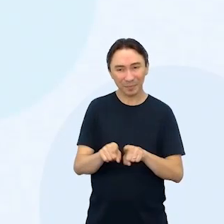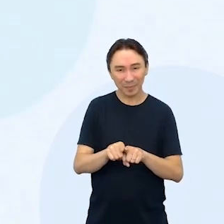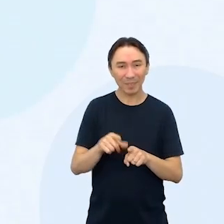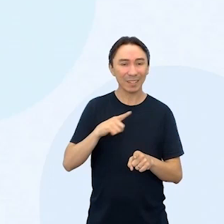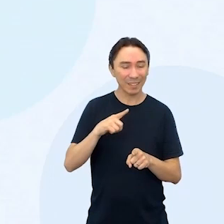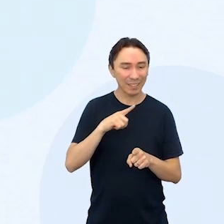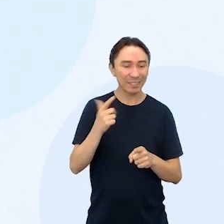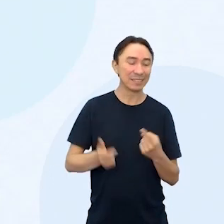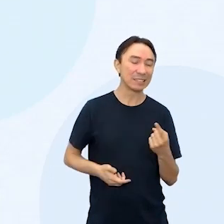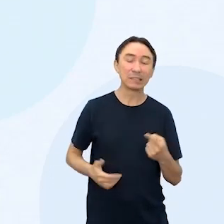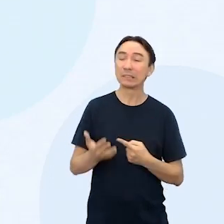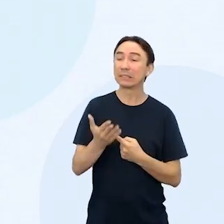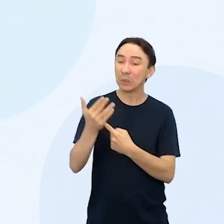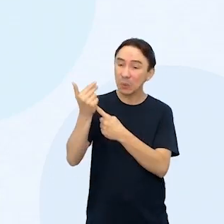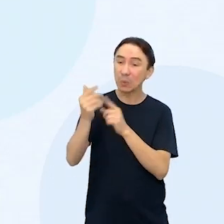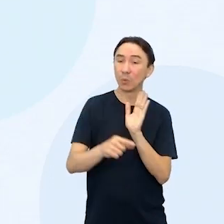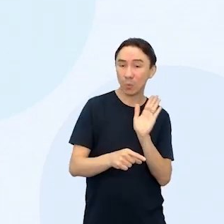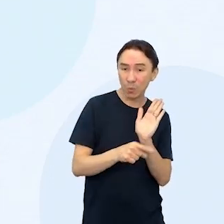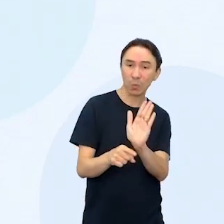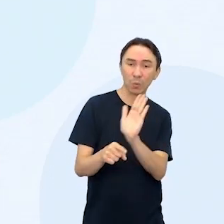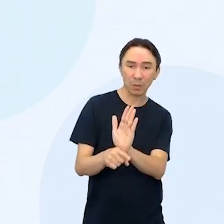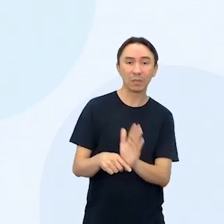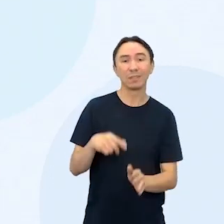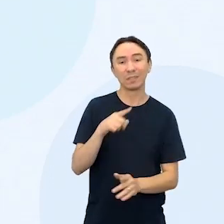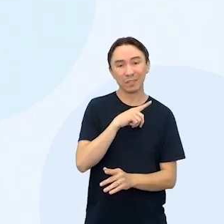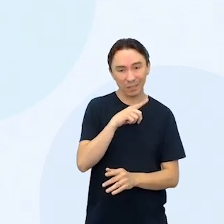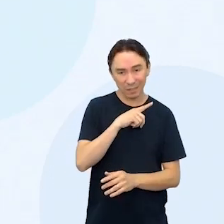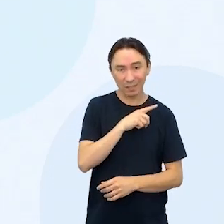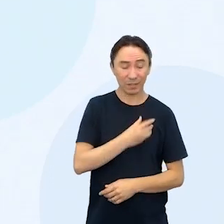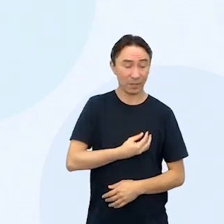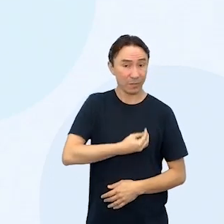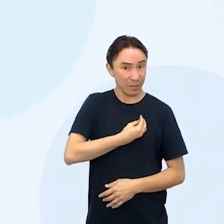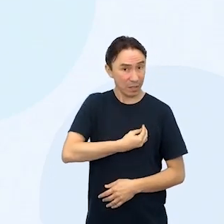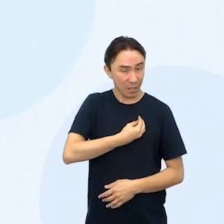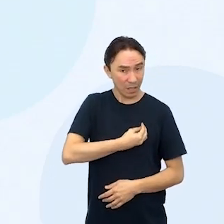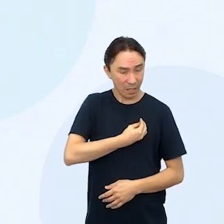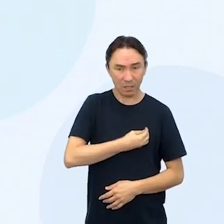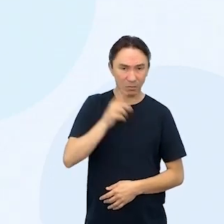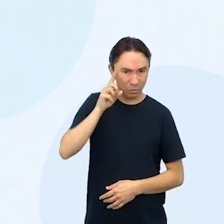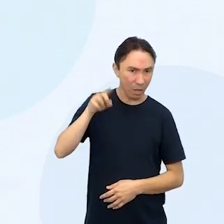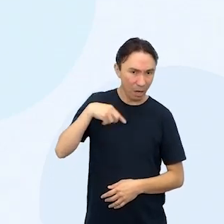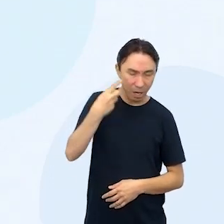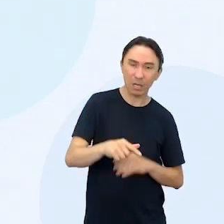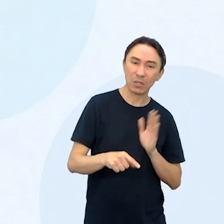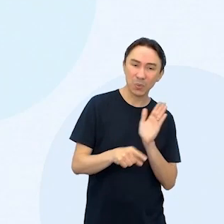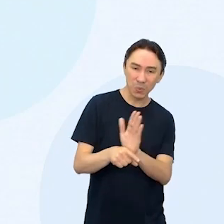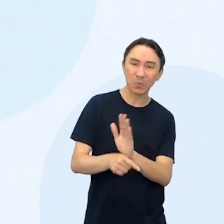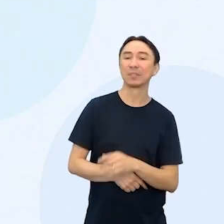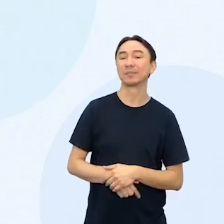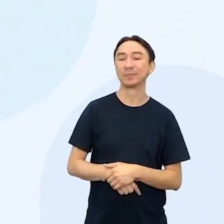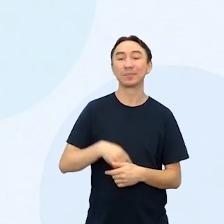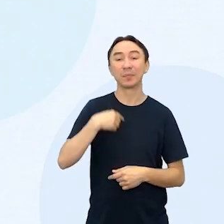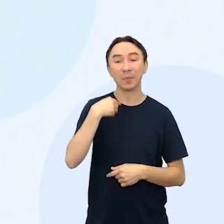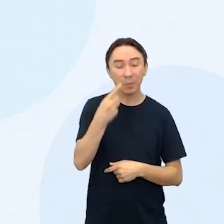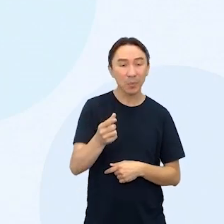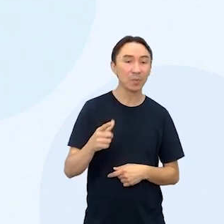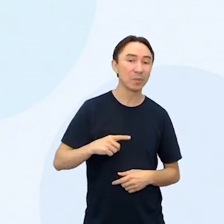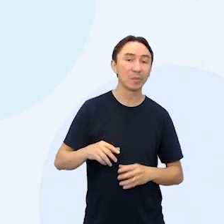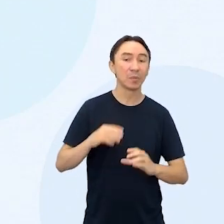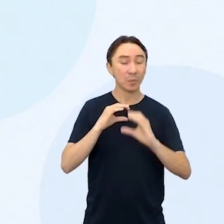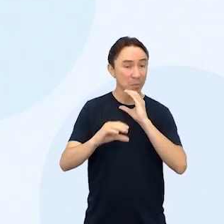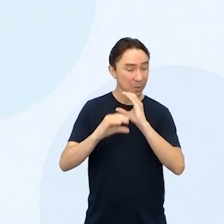favor, nós temos então o auxílio para a vida diária e vida prática. Depois, comunicação alternativa